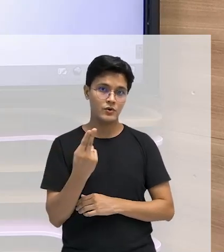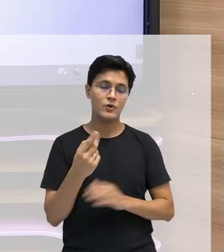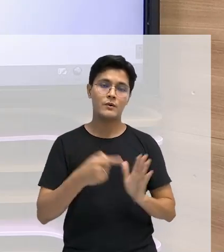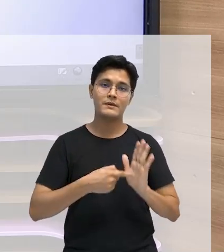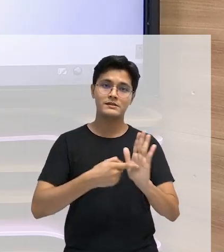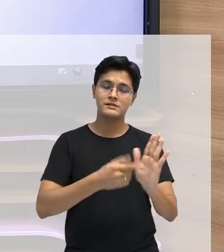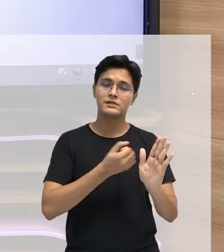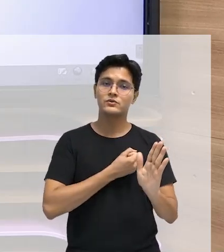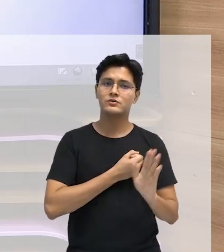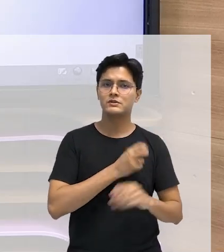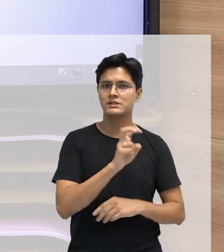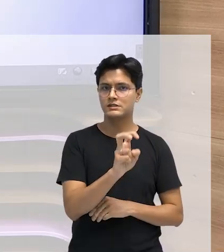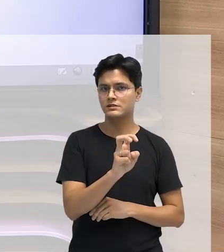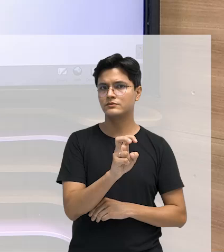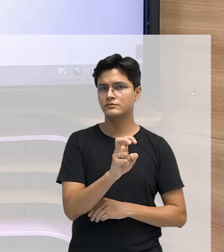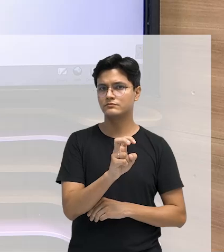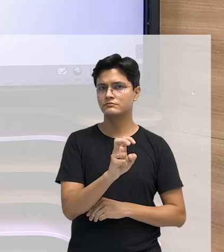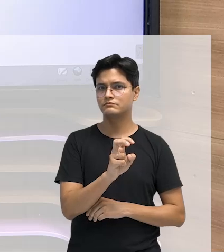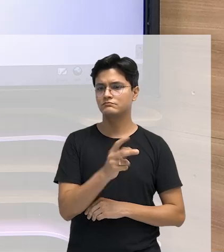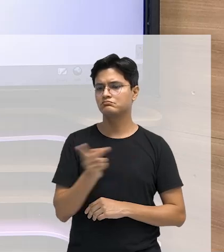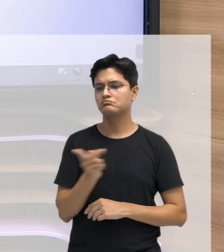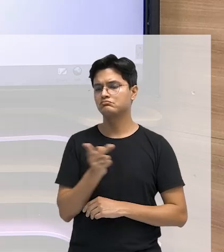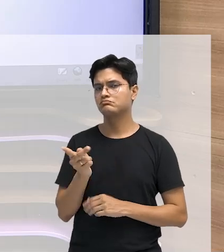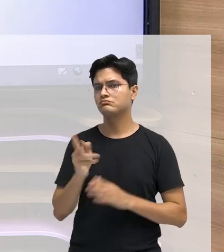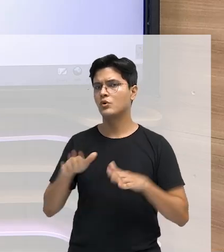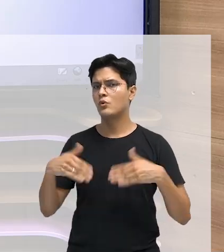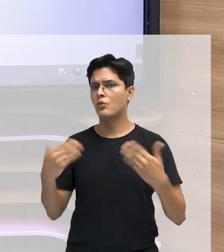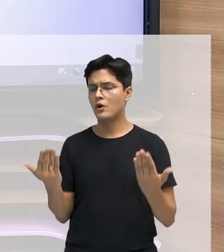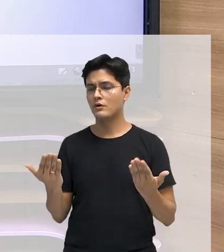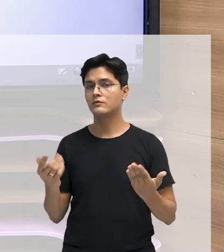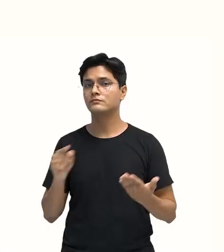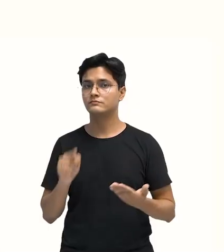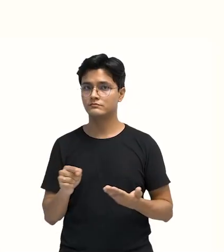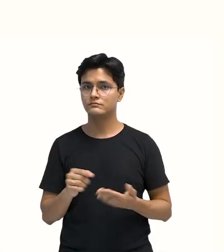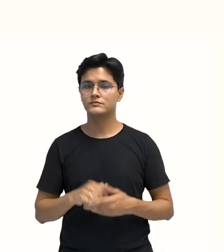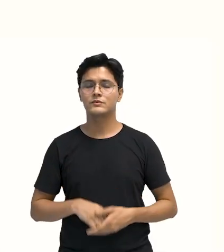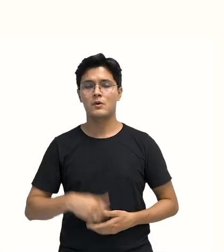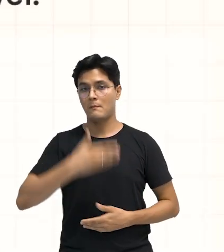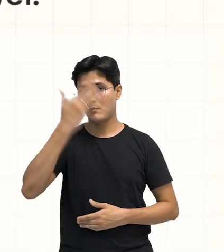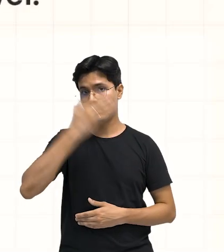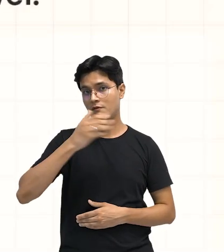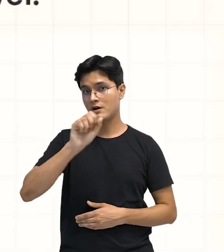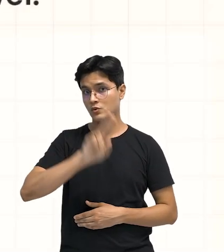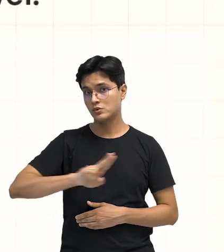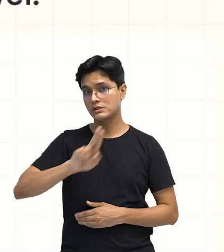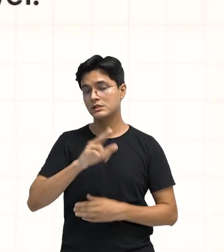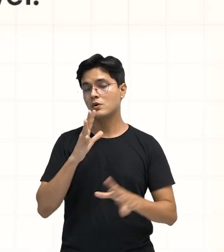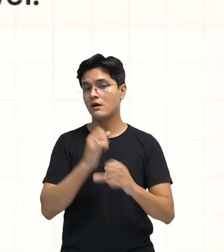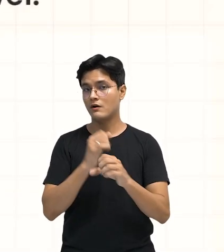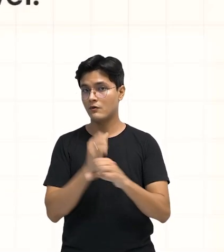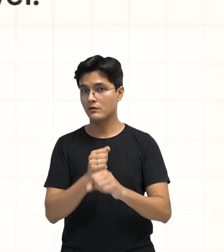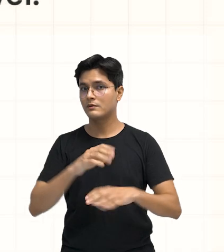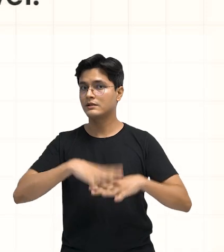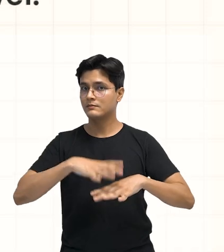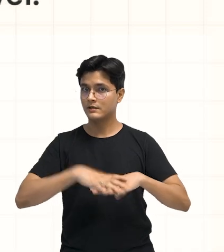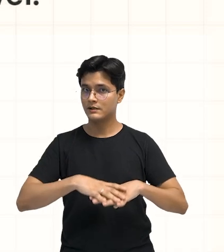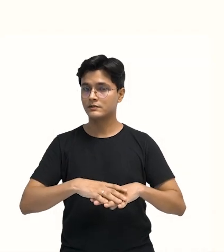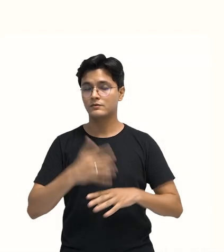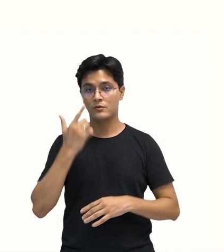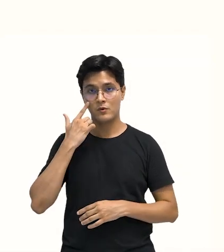5, por exemplo? O que você acha? Vamos provar isso matematicamente? Acompanha comigo. Olha só.